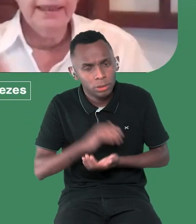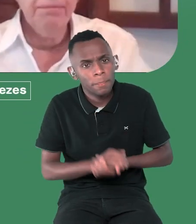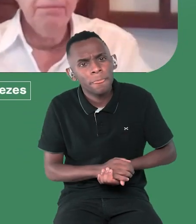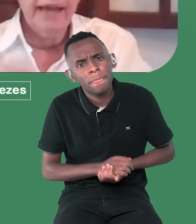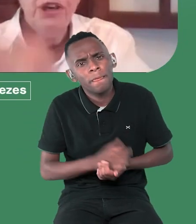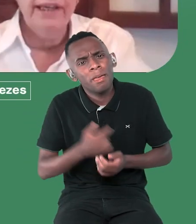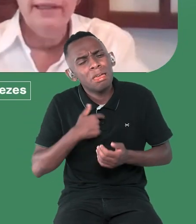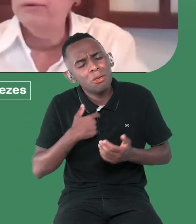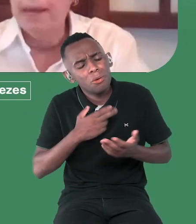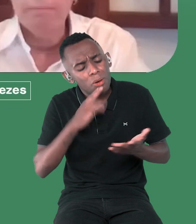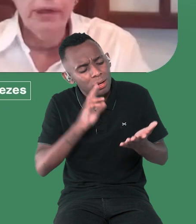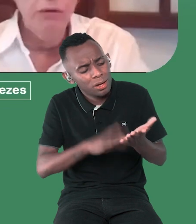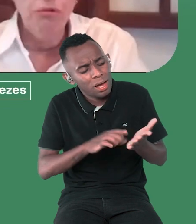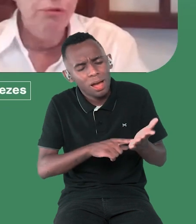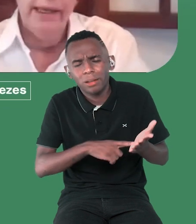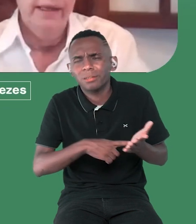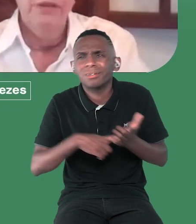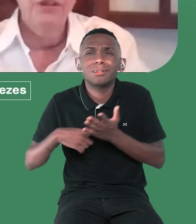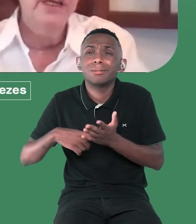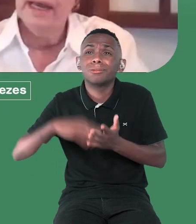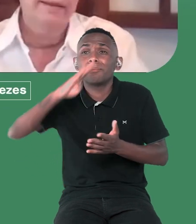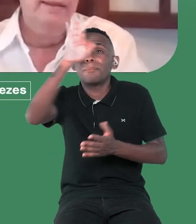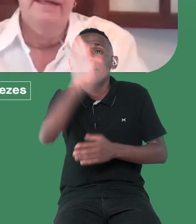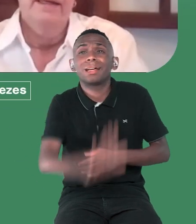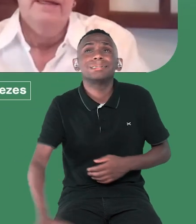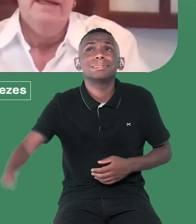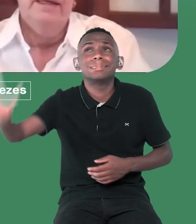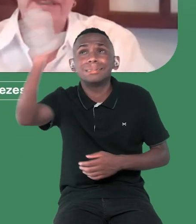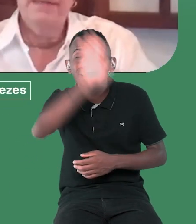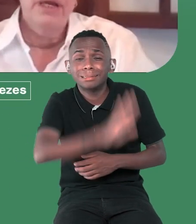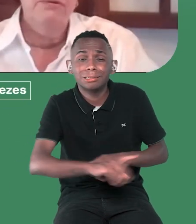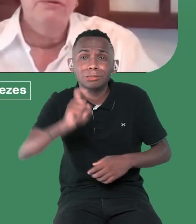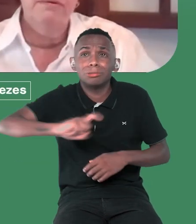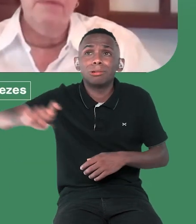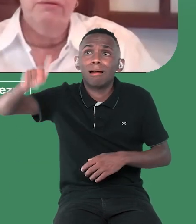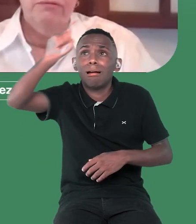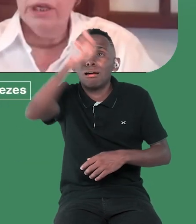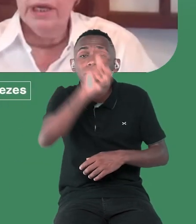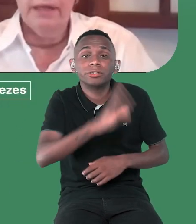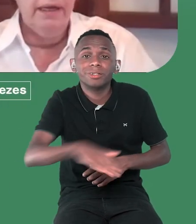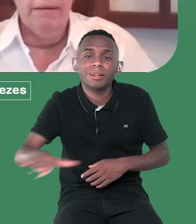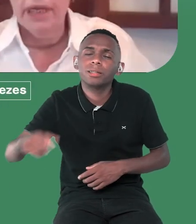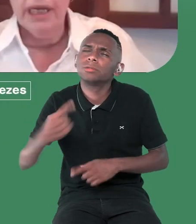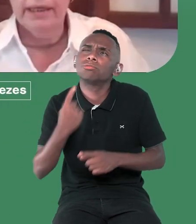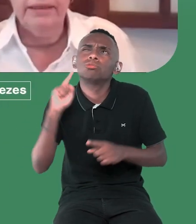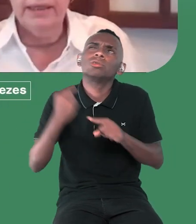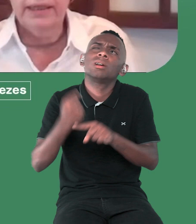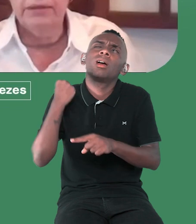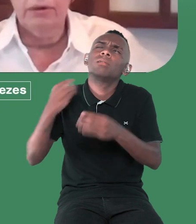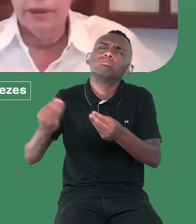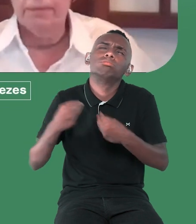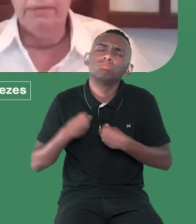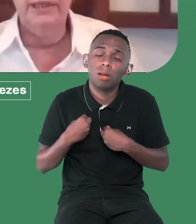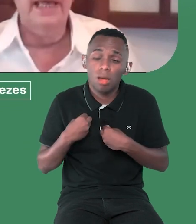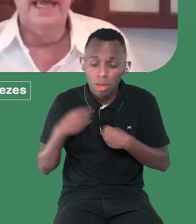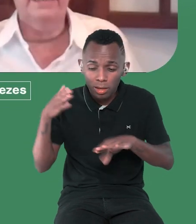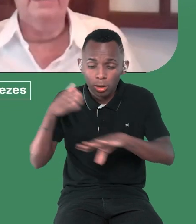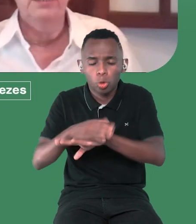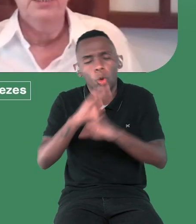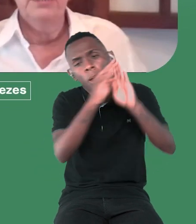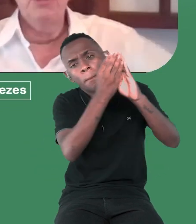traz dentro de você também, que as pessoas trazem dentro de si, de paisagens afetivas que são significativas, que não